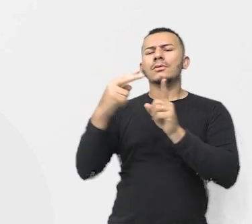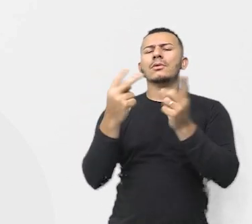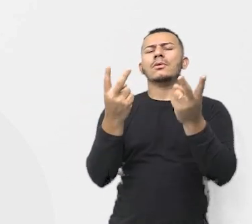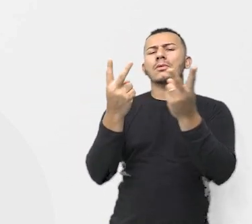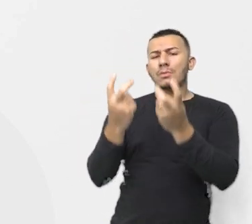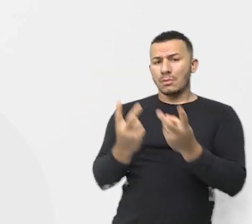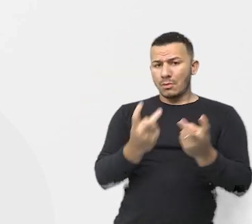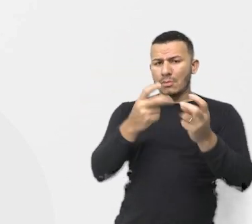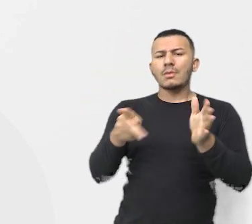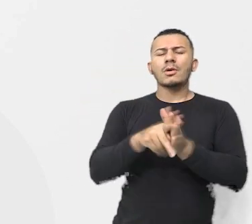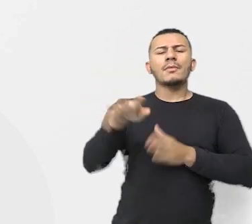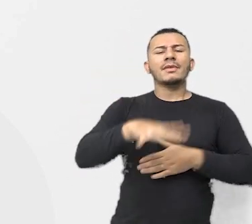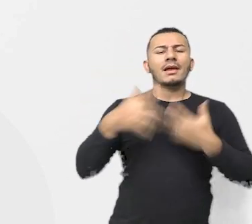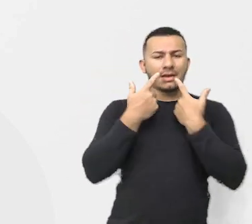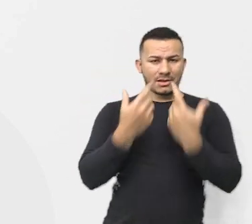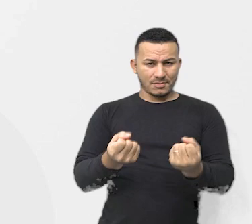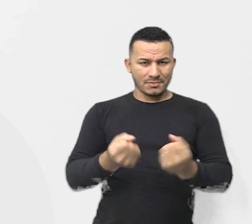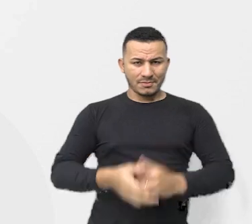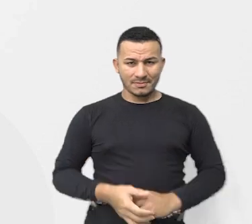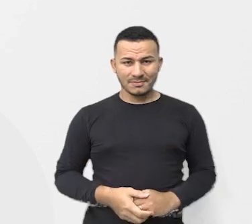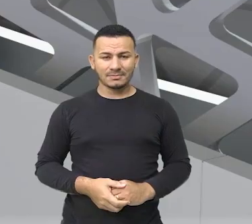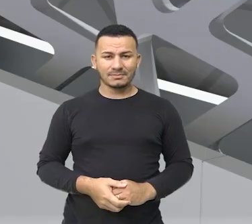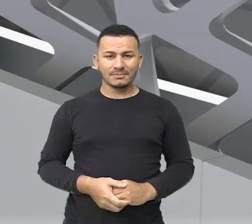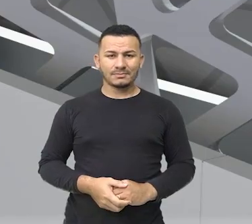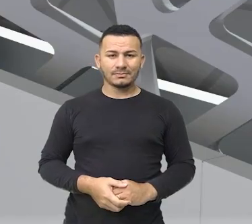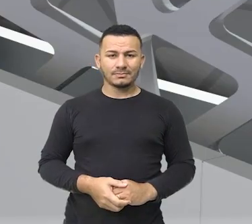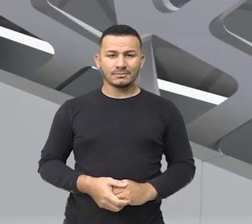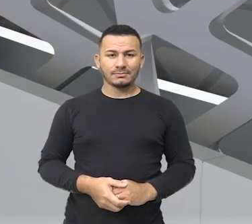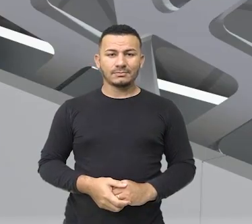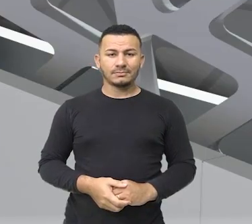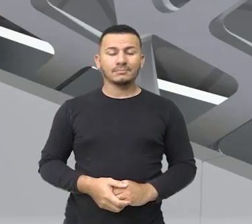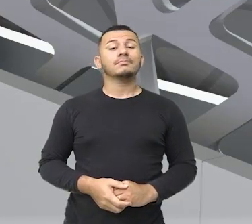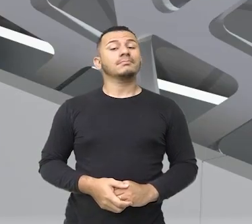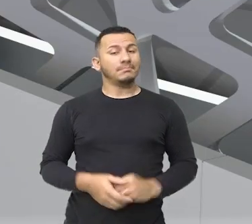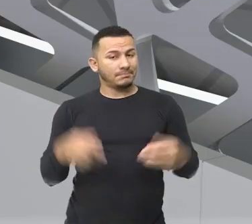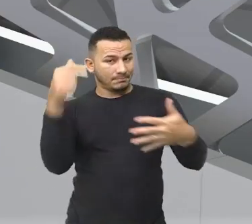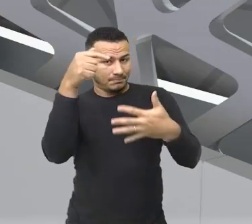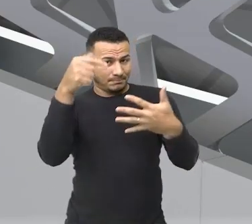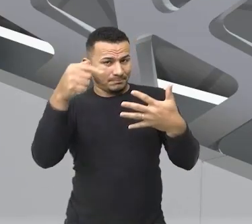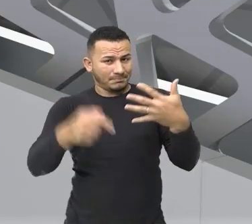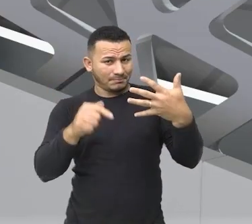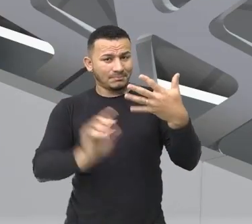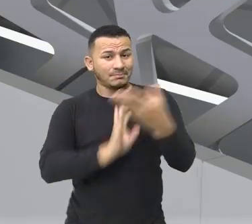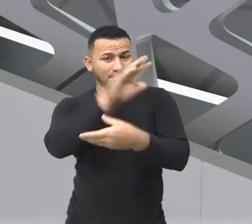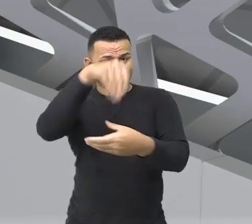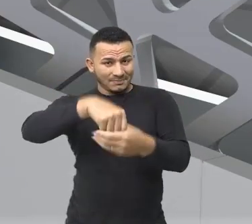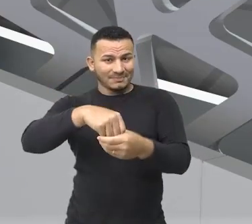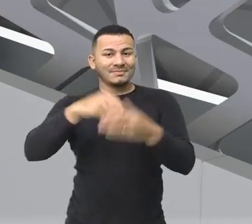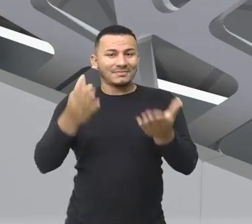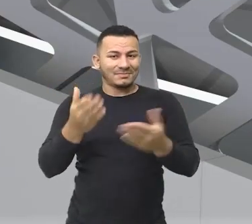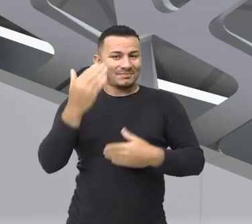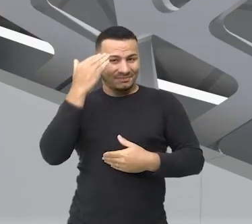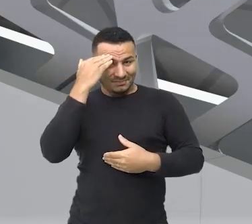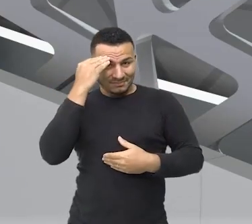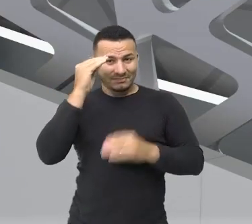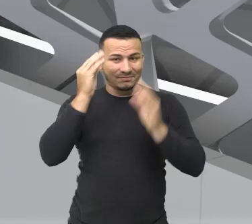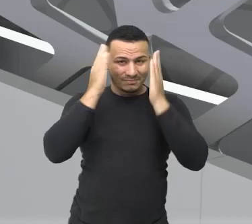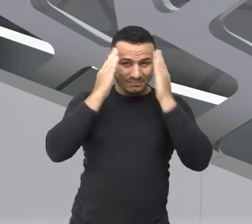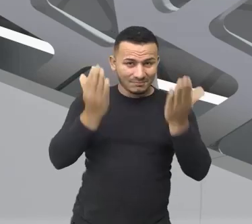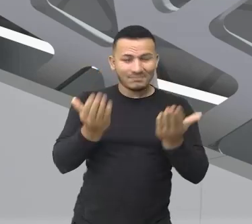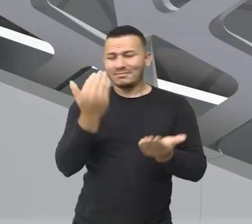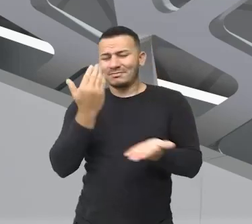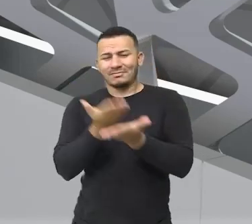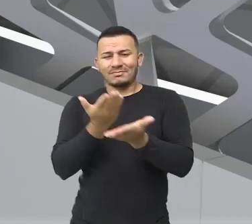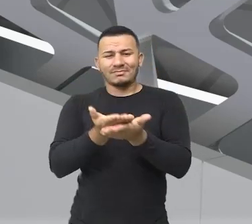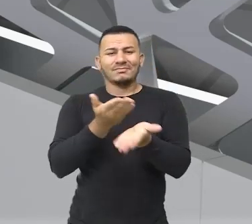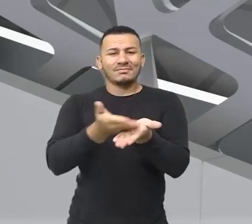pistas linguísticas, ok, pessoal? Então, tendo esse objeto e esse detalhamento em mente, vem para